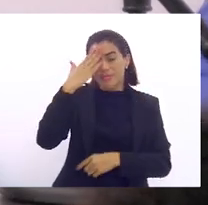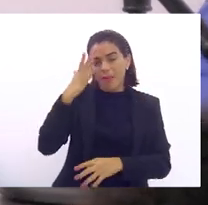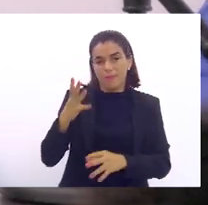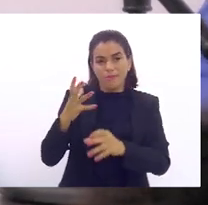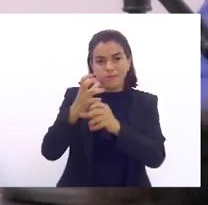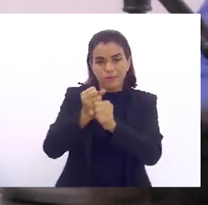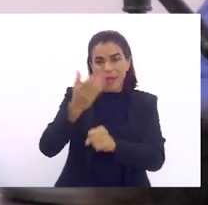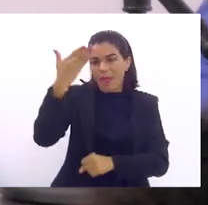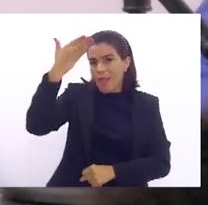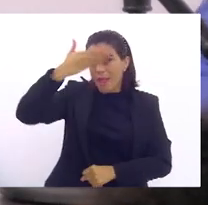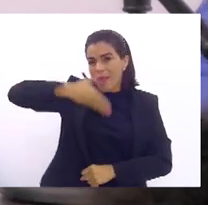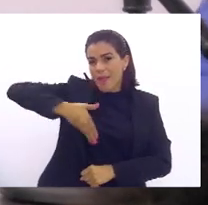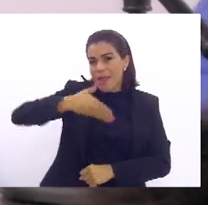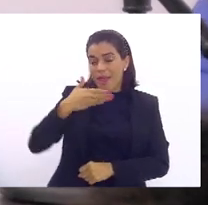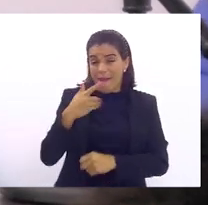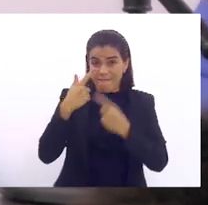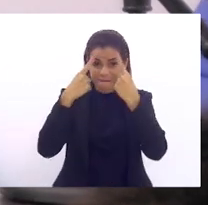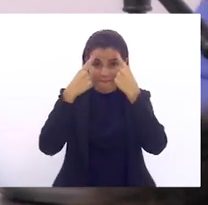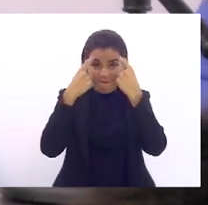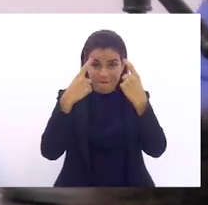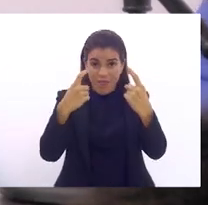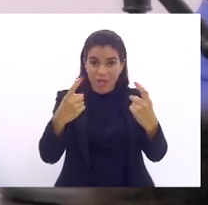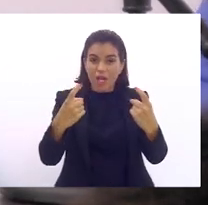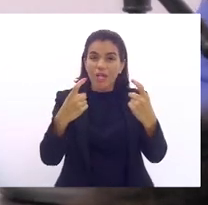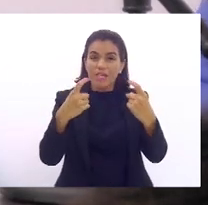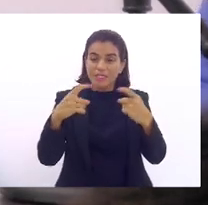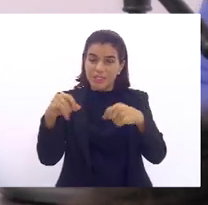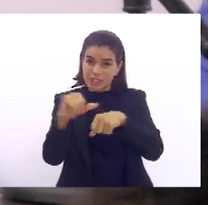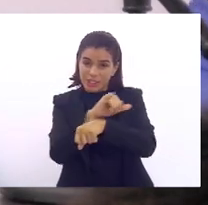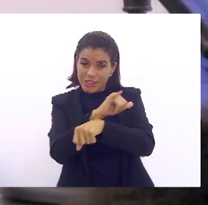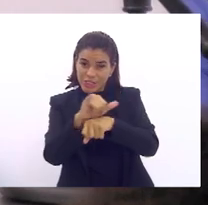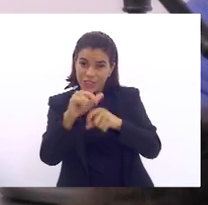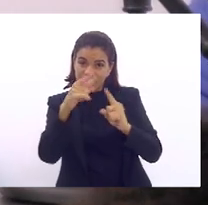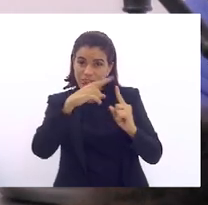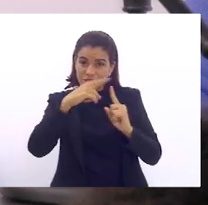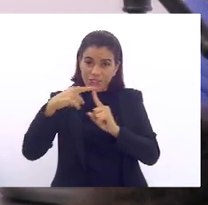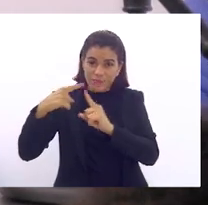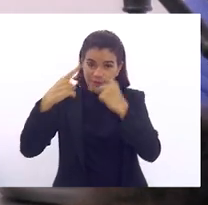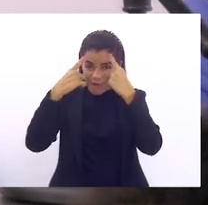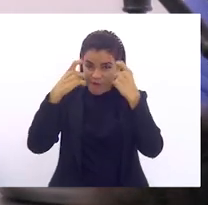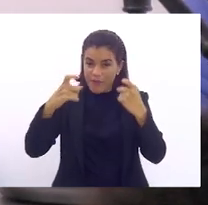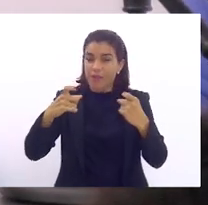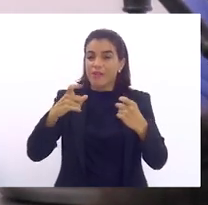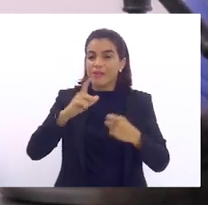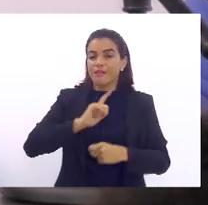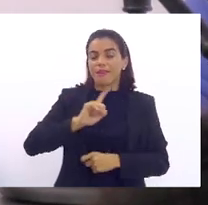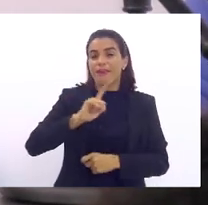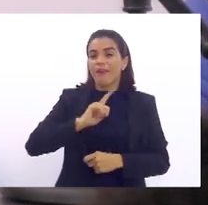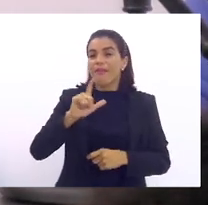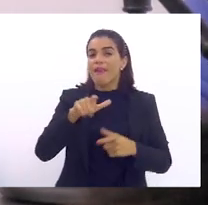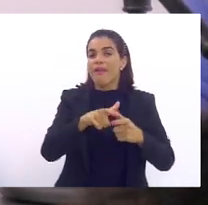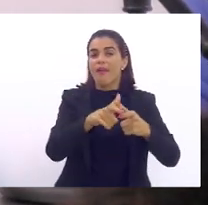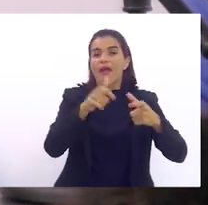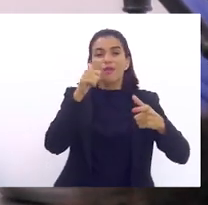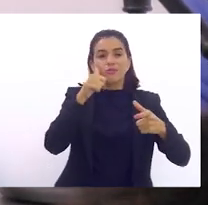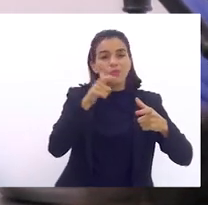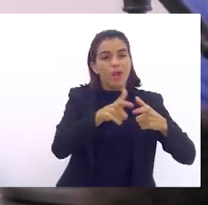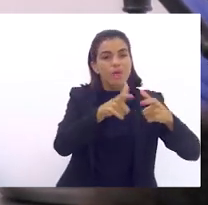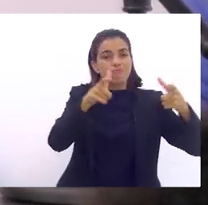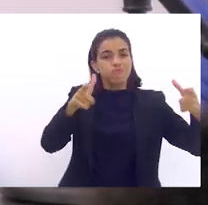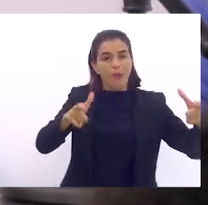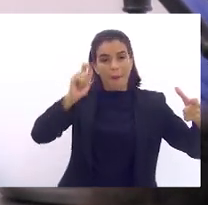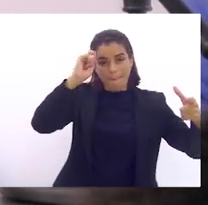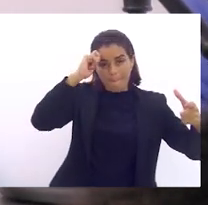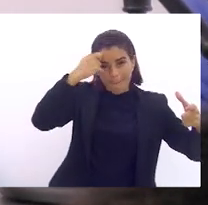revelam que as violências as formas de violências mais perversas atingem as mulheres pretas e